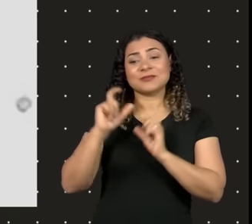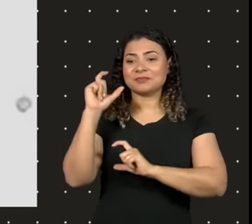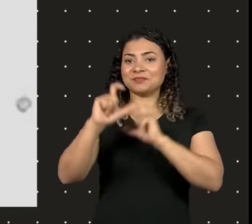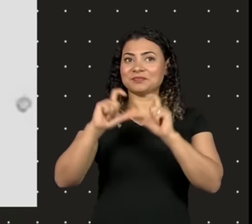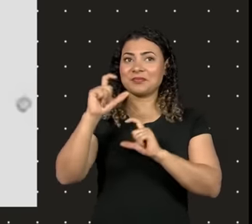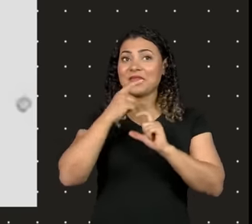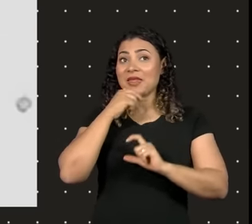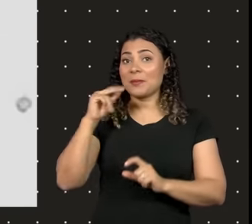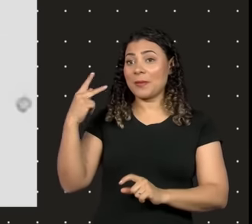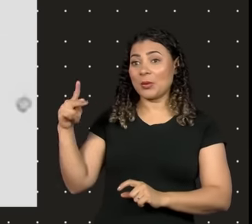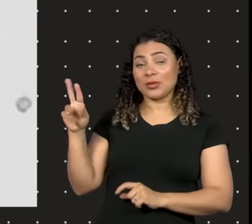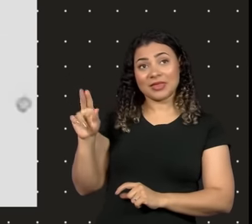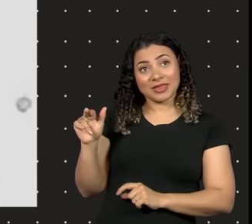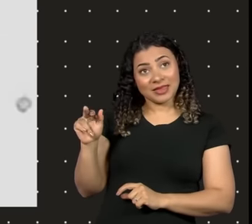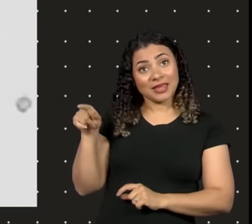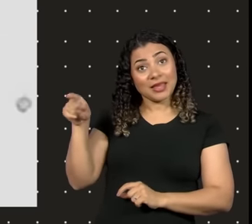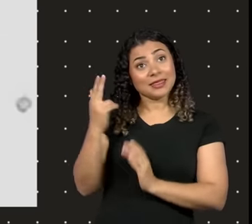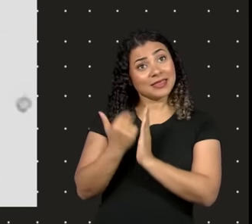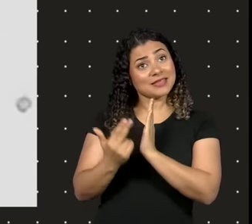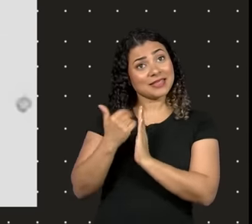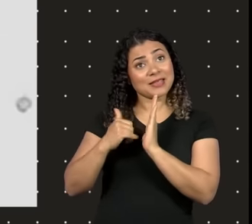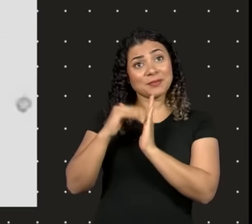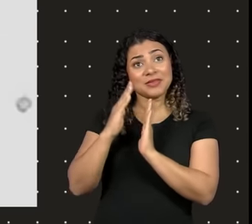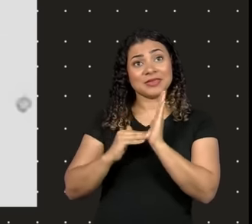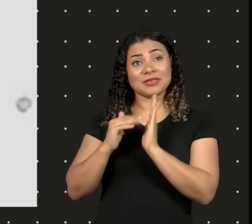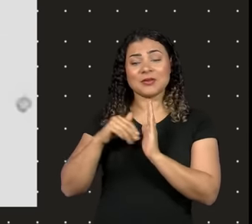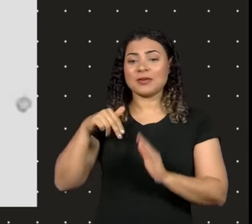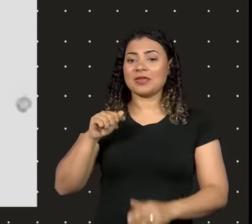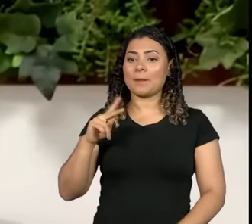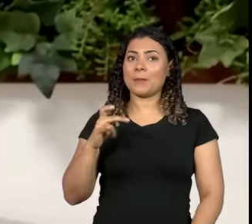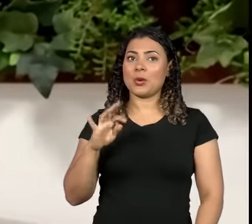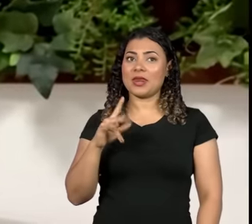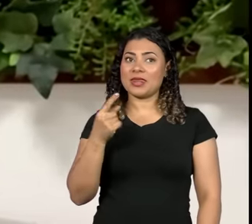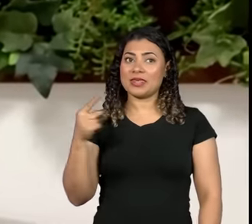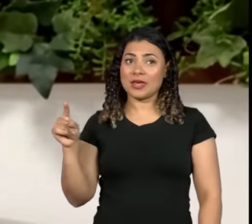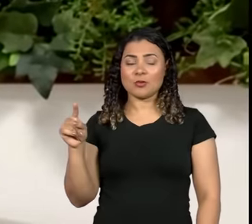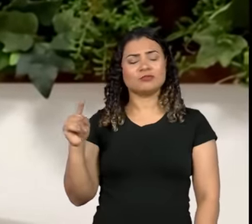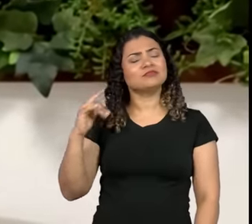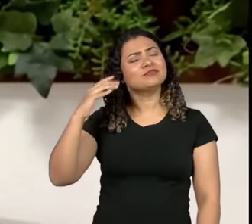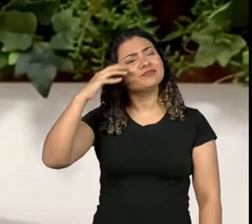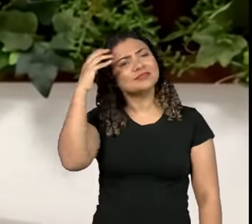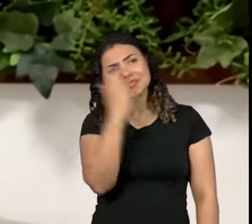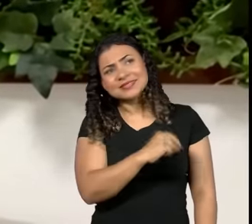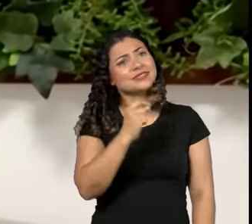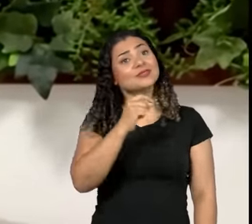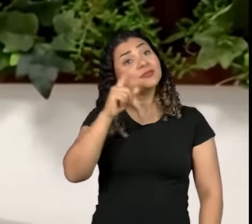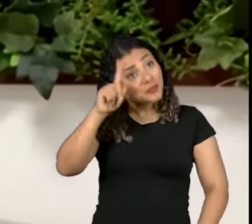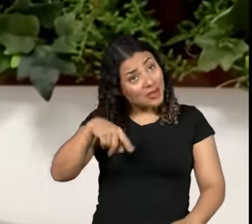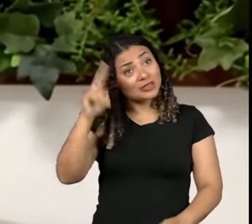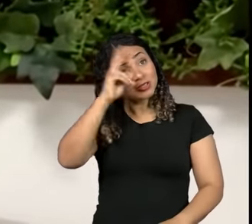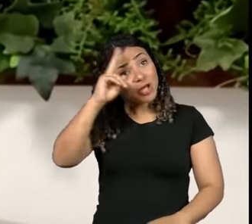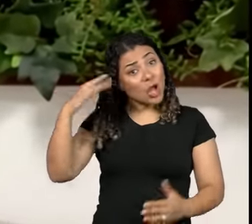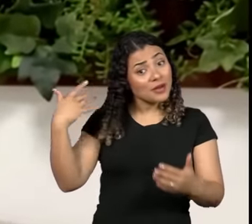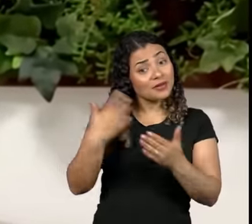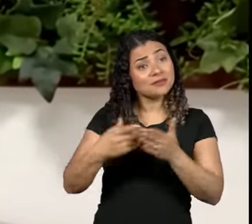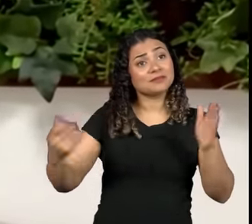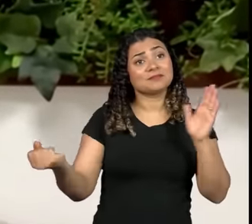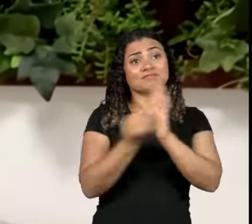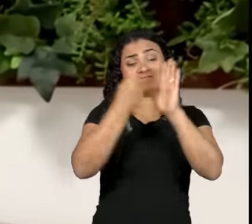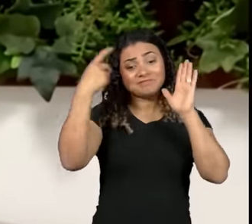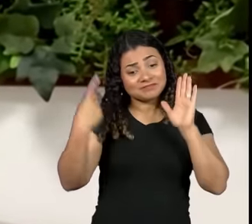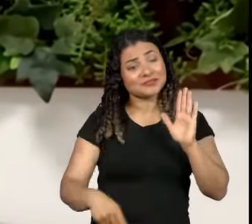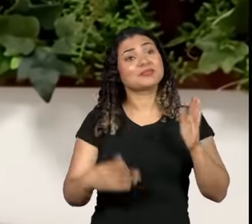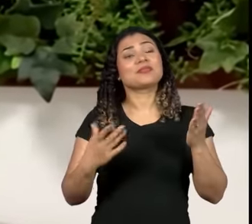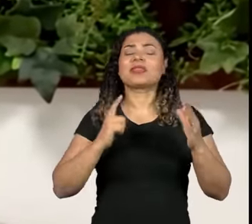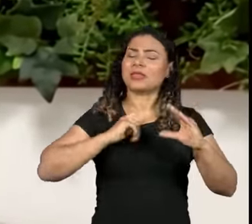por seu irmão, um excelente desenhista e pintor, Napoleão Figueiredo. Isso é bonito, isso é parte da sua história, parte. Tem